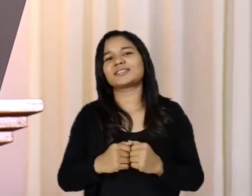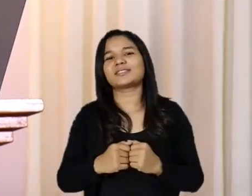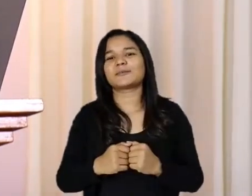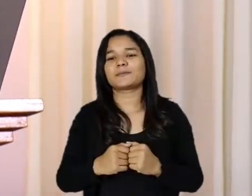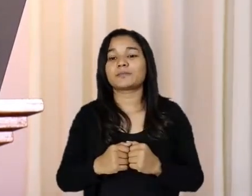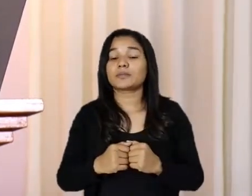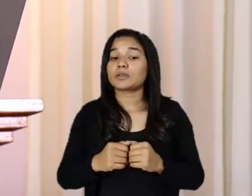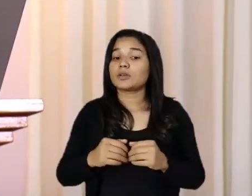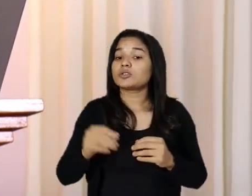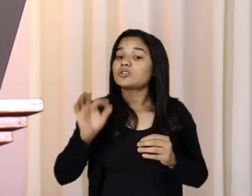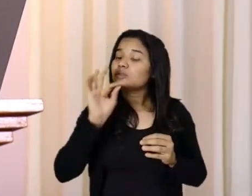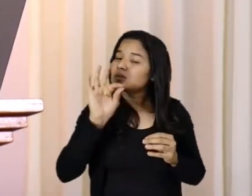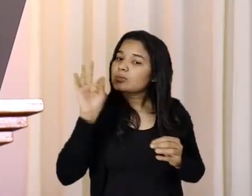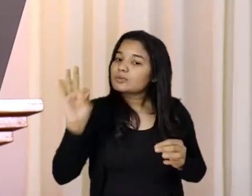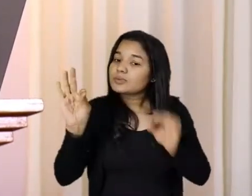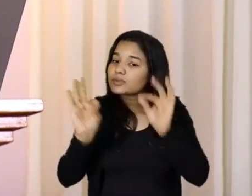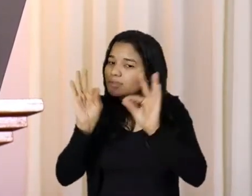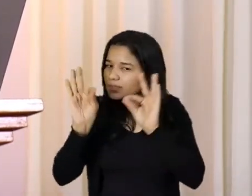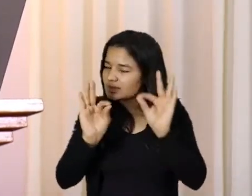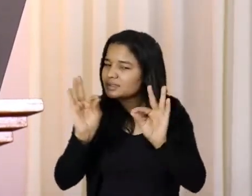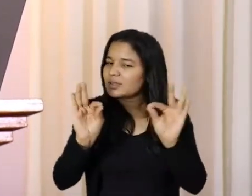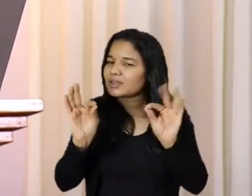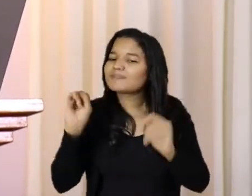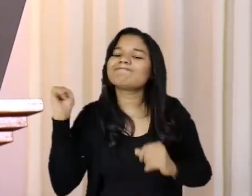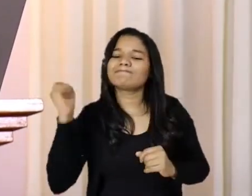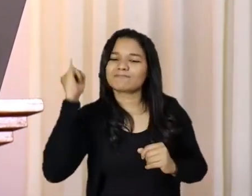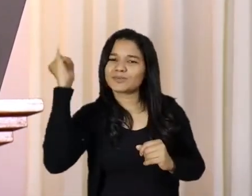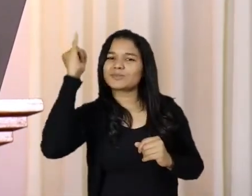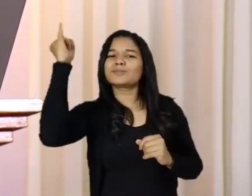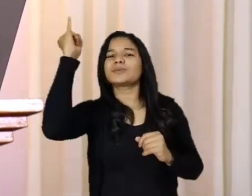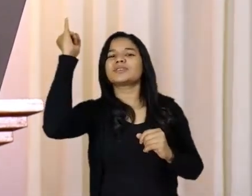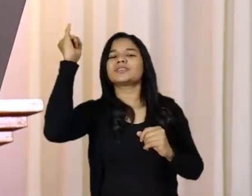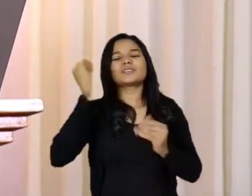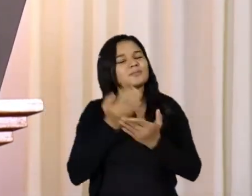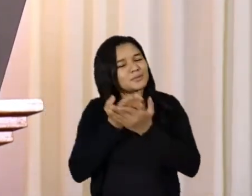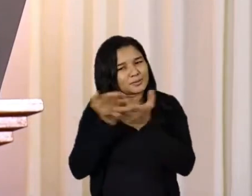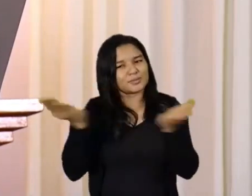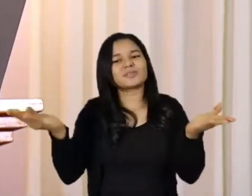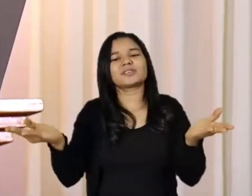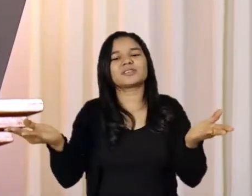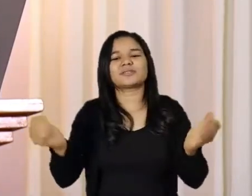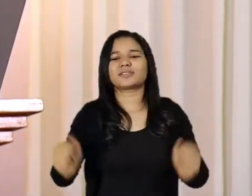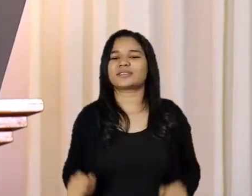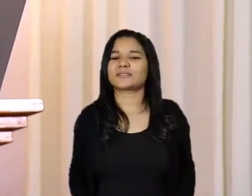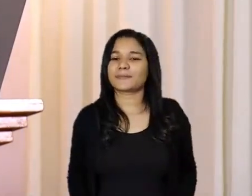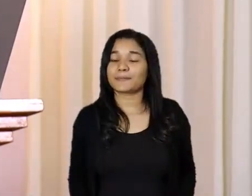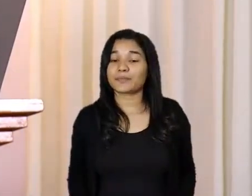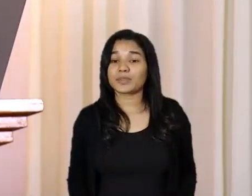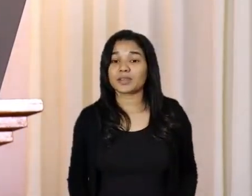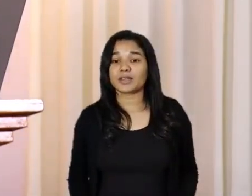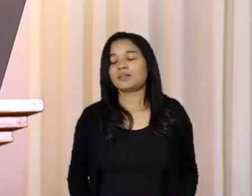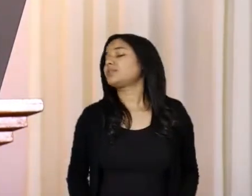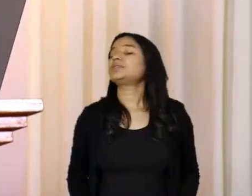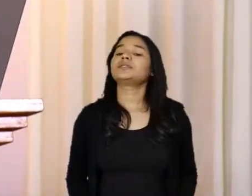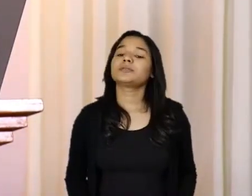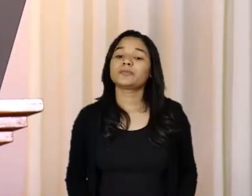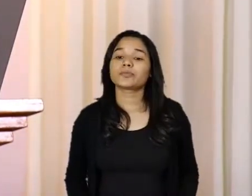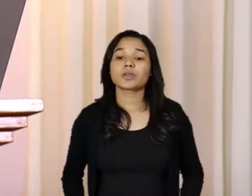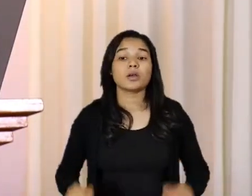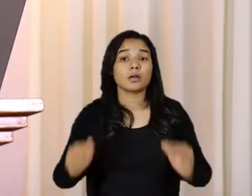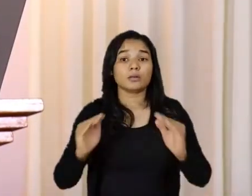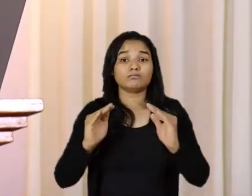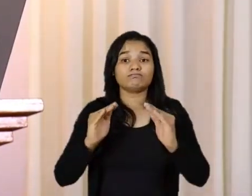importantes que eu gostaria de apresentar a vocês. Nas orientações, no projeto